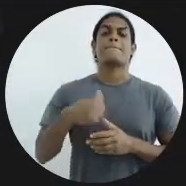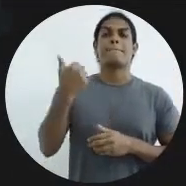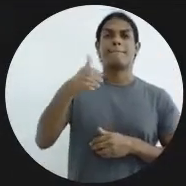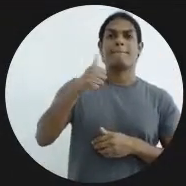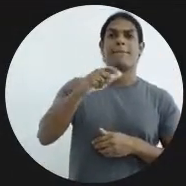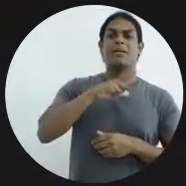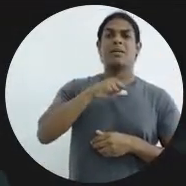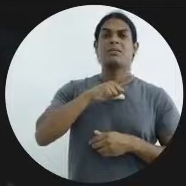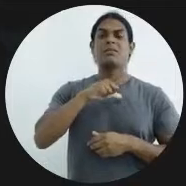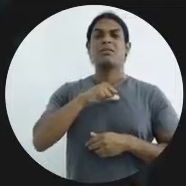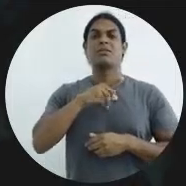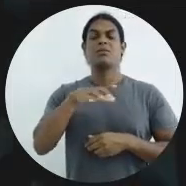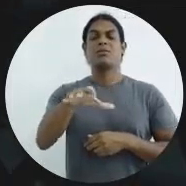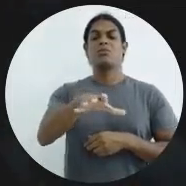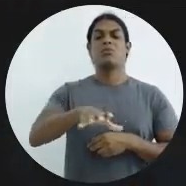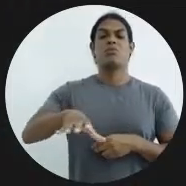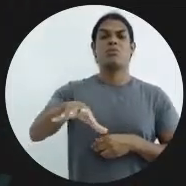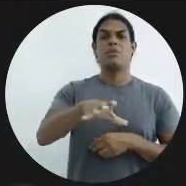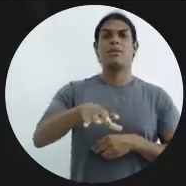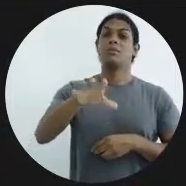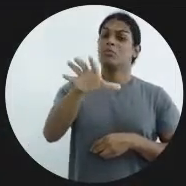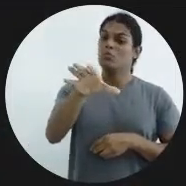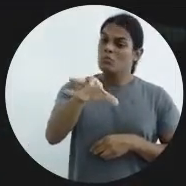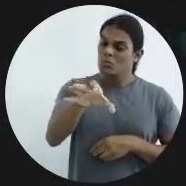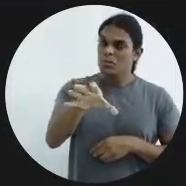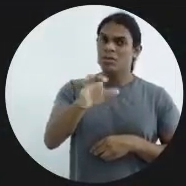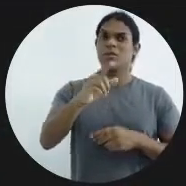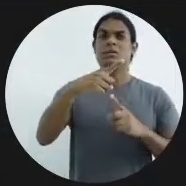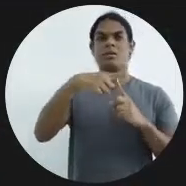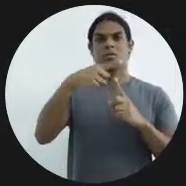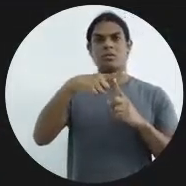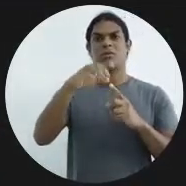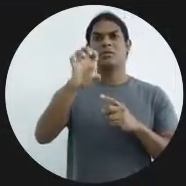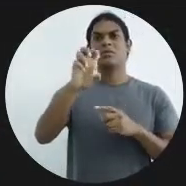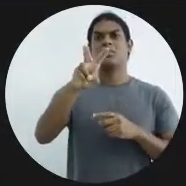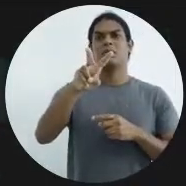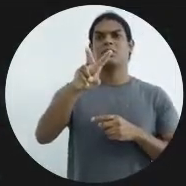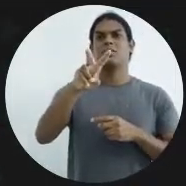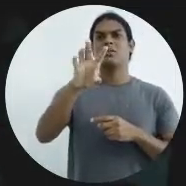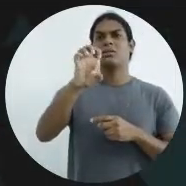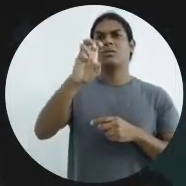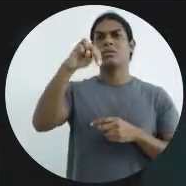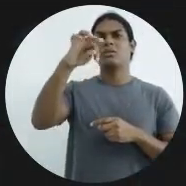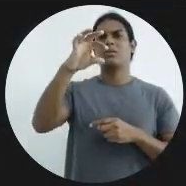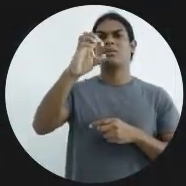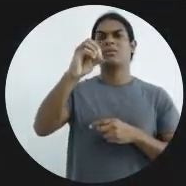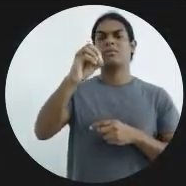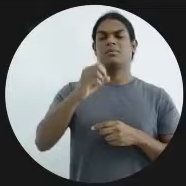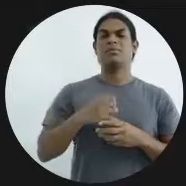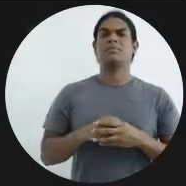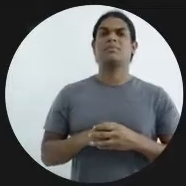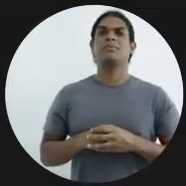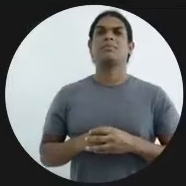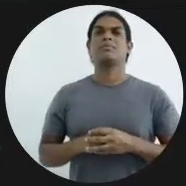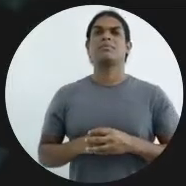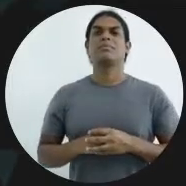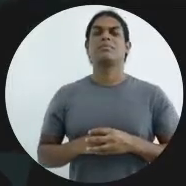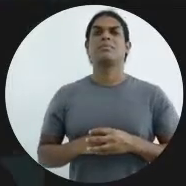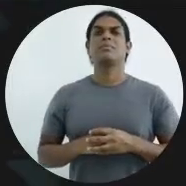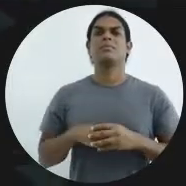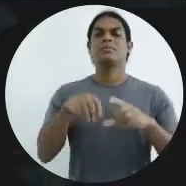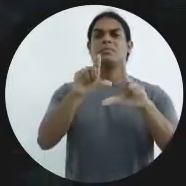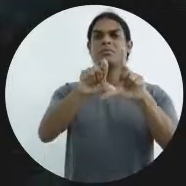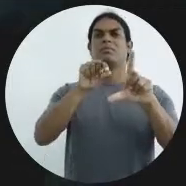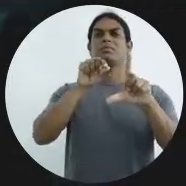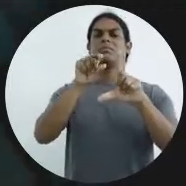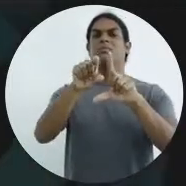temos eventos com o mouse. Então o clique é um evento. Quando a gente coloca, feito nos exemplos passados, a gente selecionou o